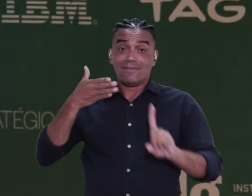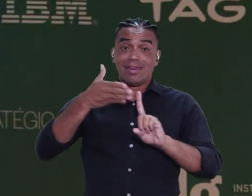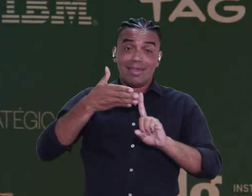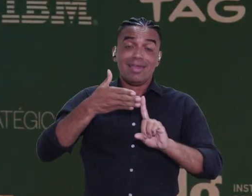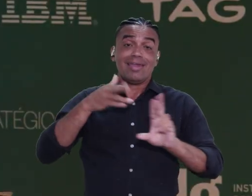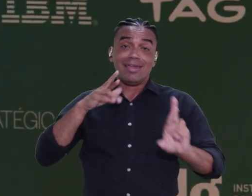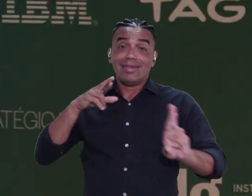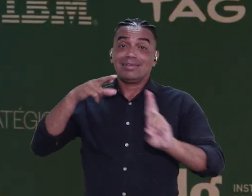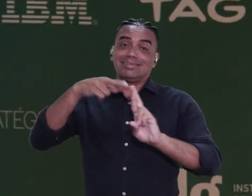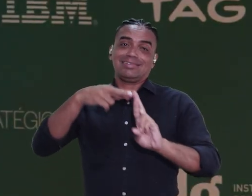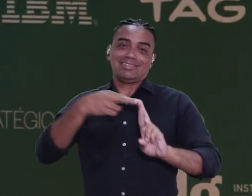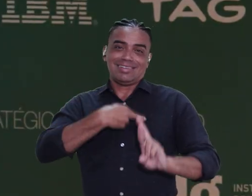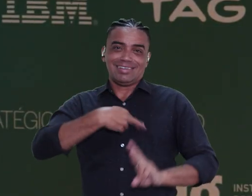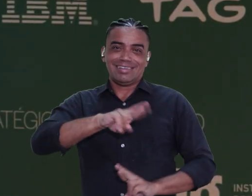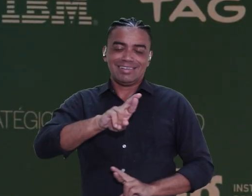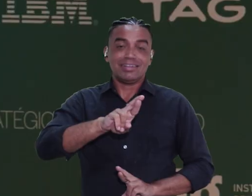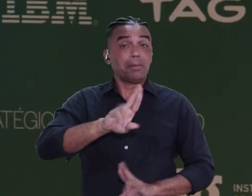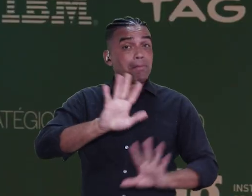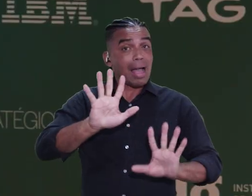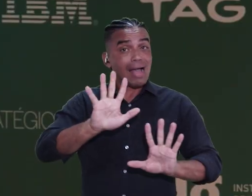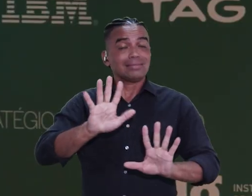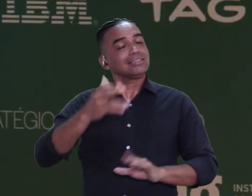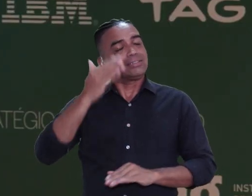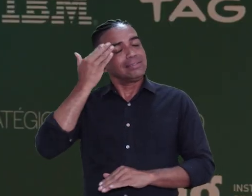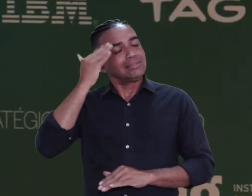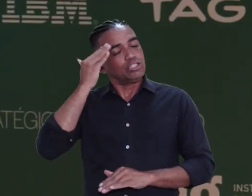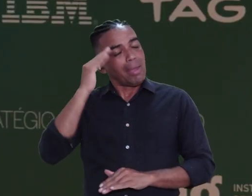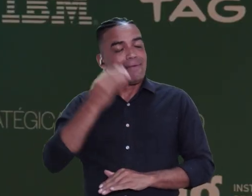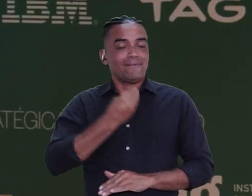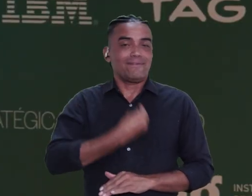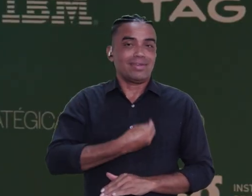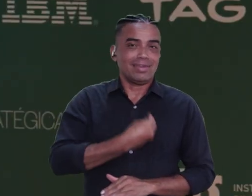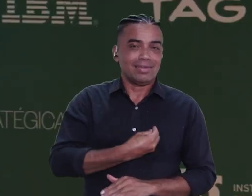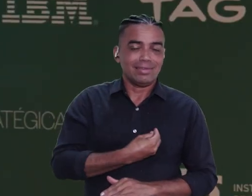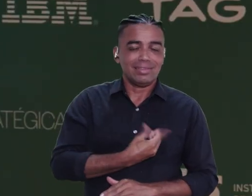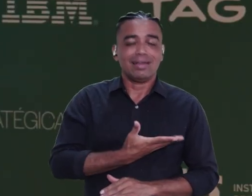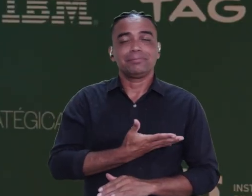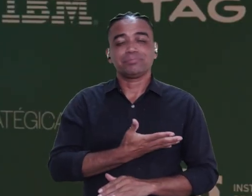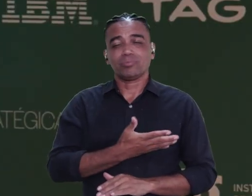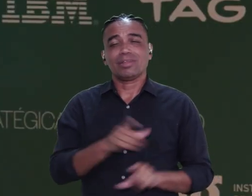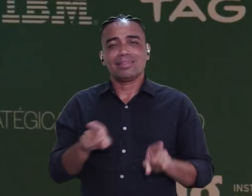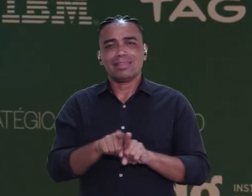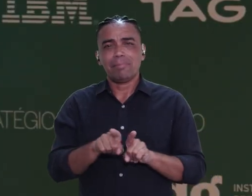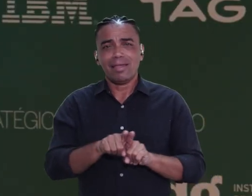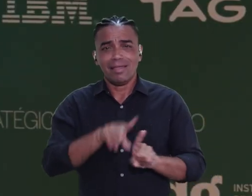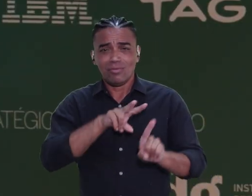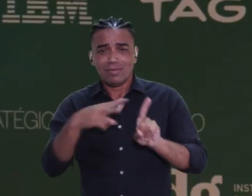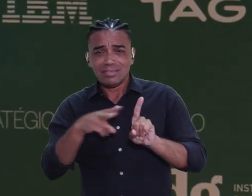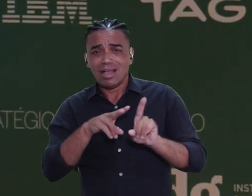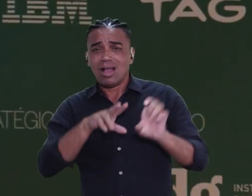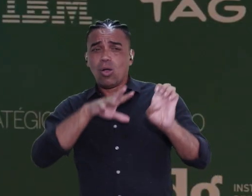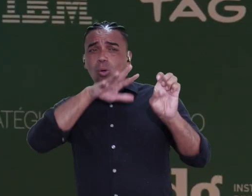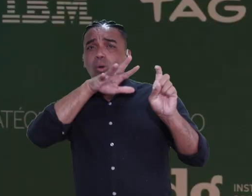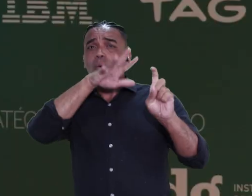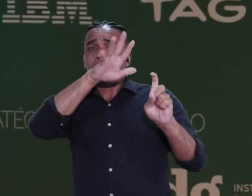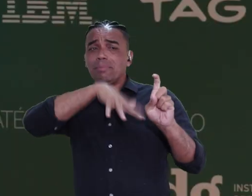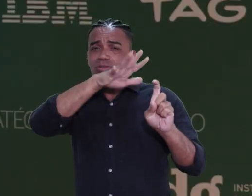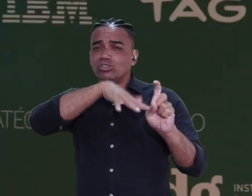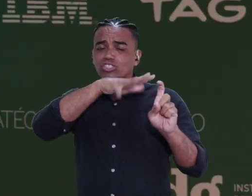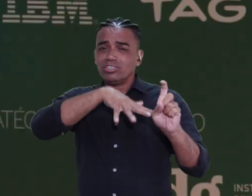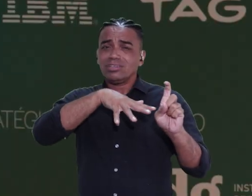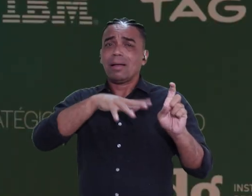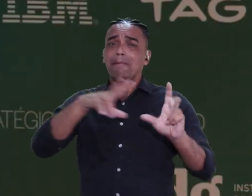um entendimento sobre a vida e partindo um tanto da mitologia, né? Em particular em Yorubá,